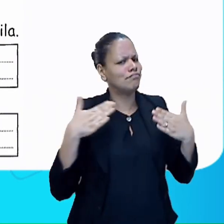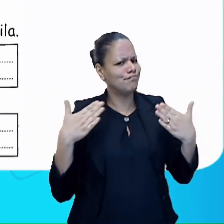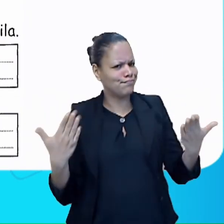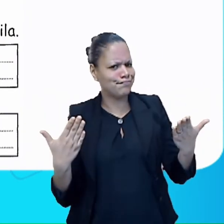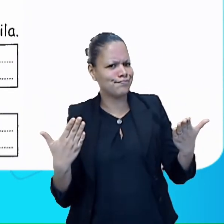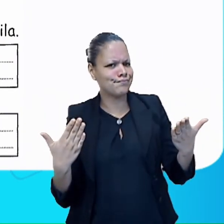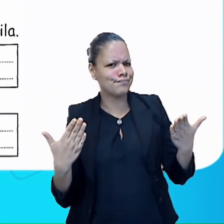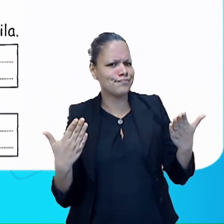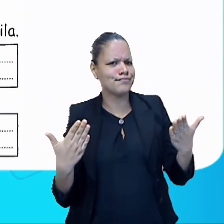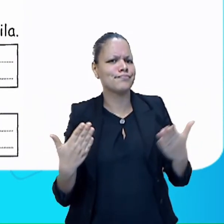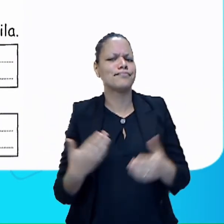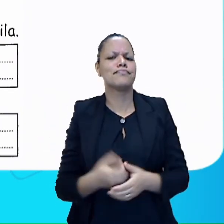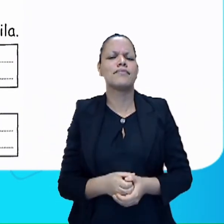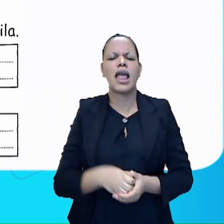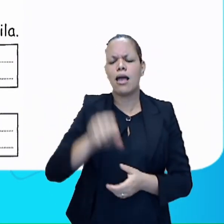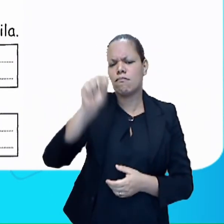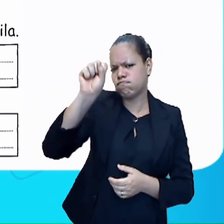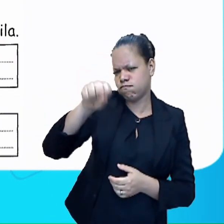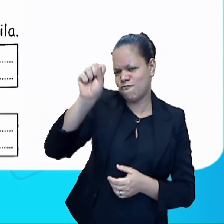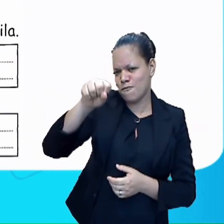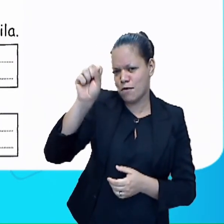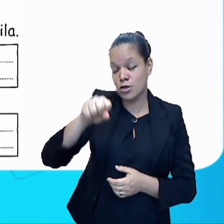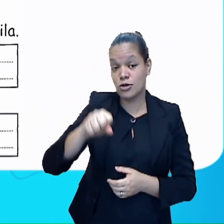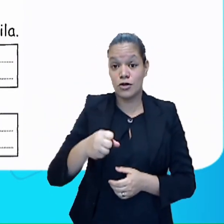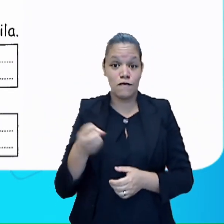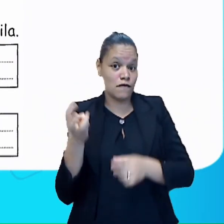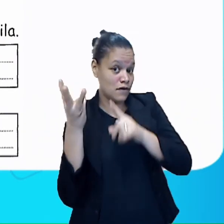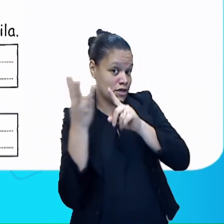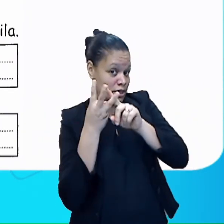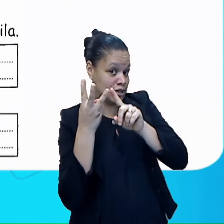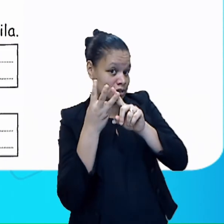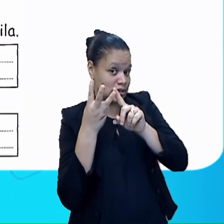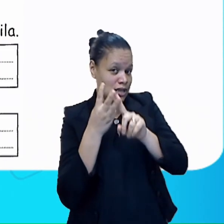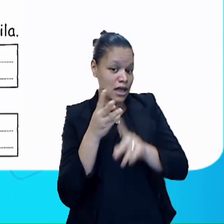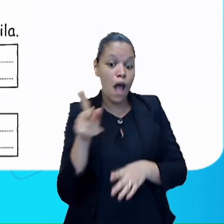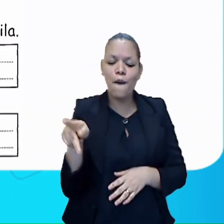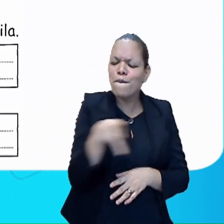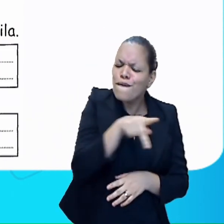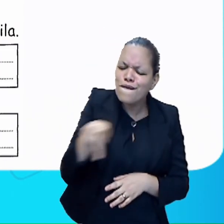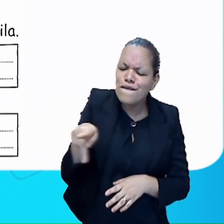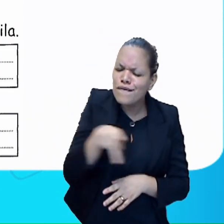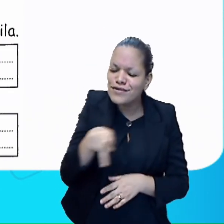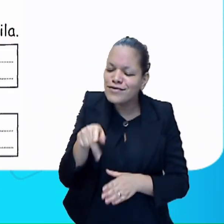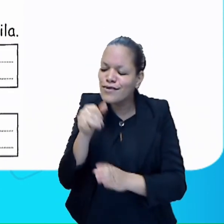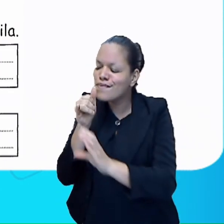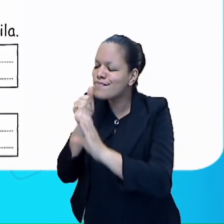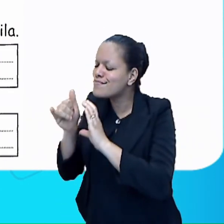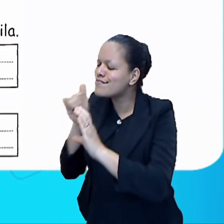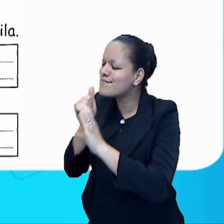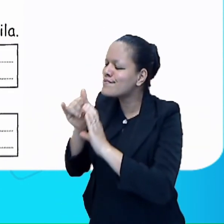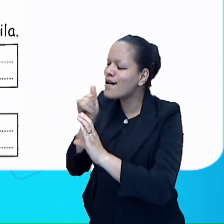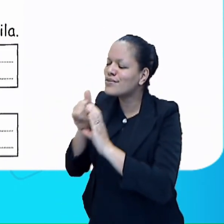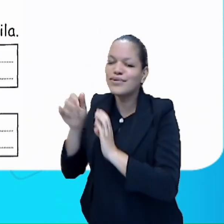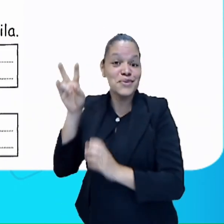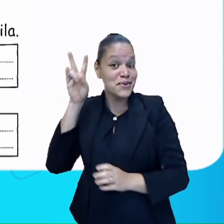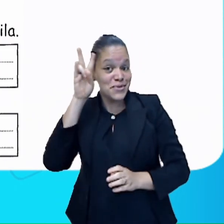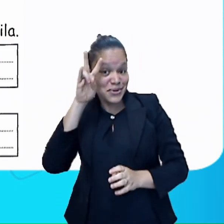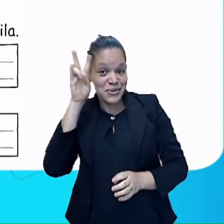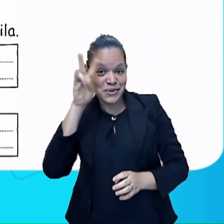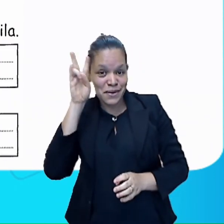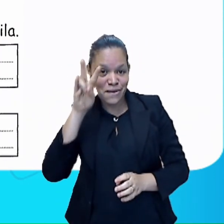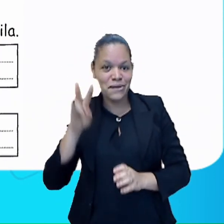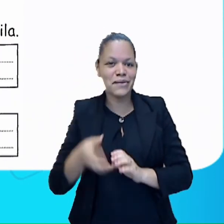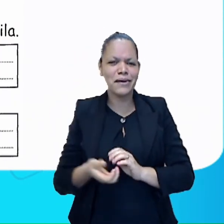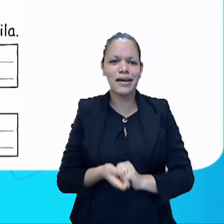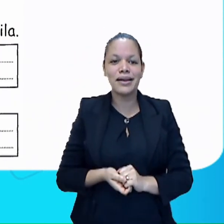copo. Agora a terceira. O professor contou uma história. O que é que vocês acham? Muito